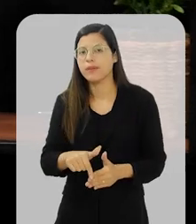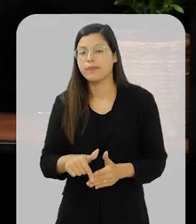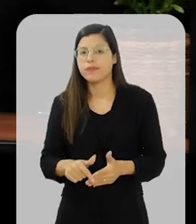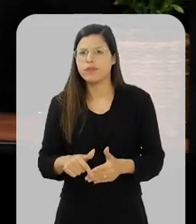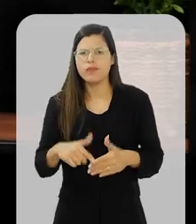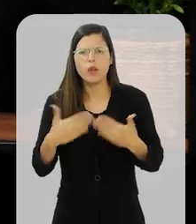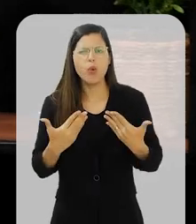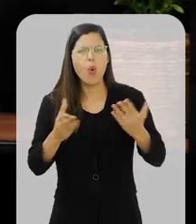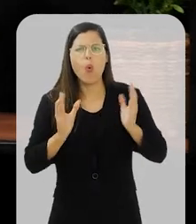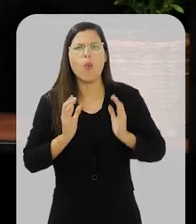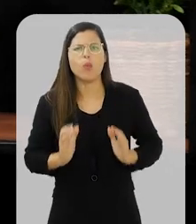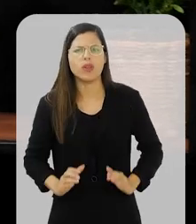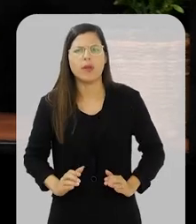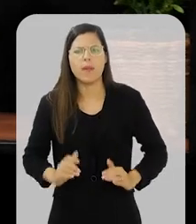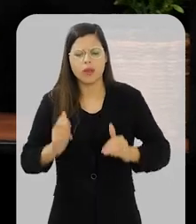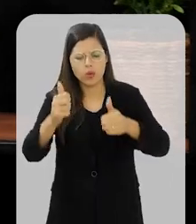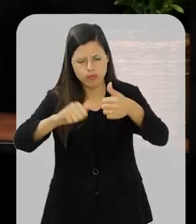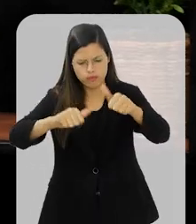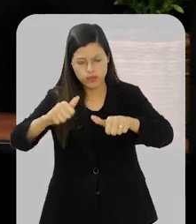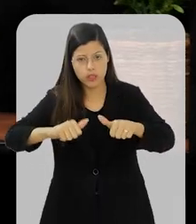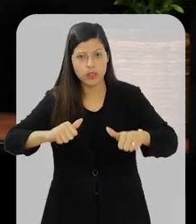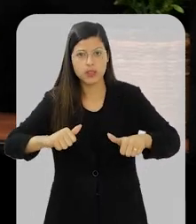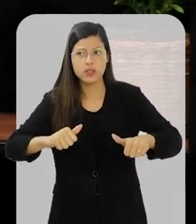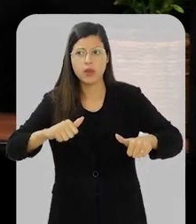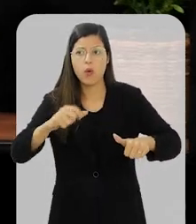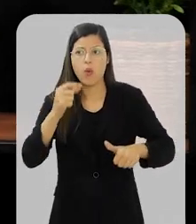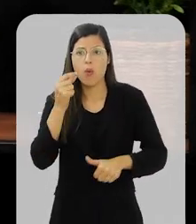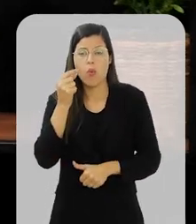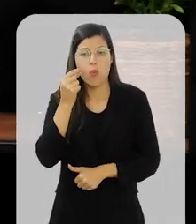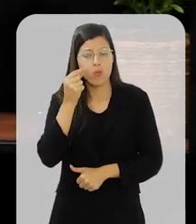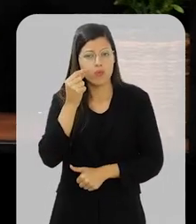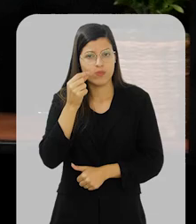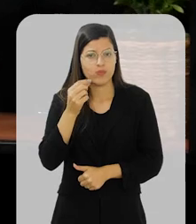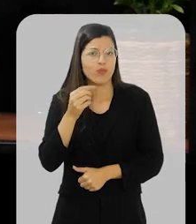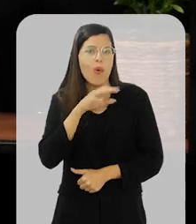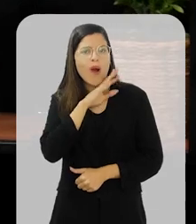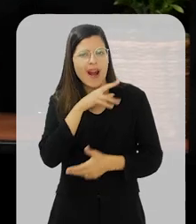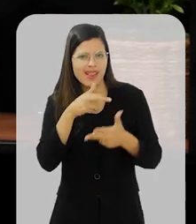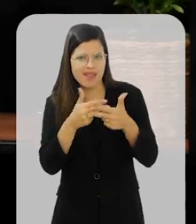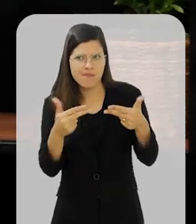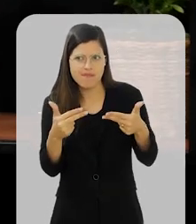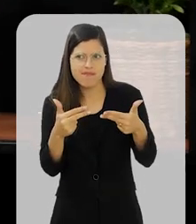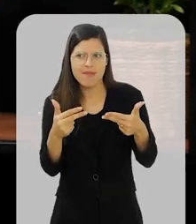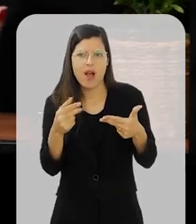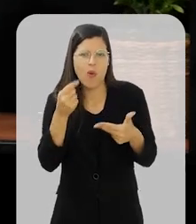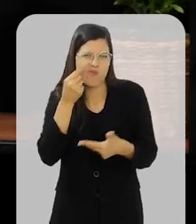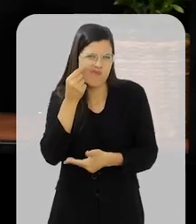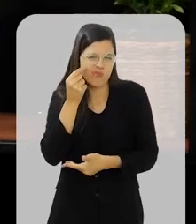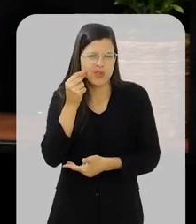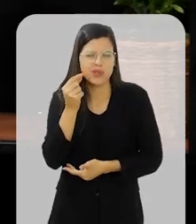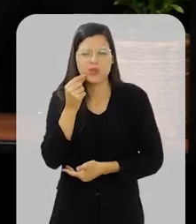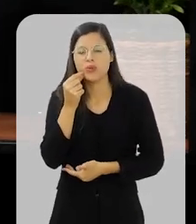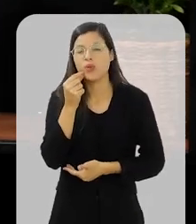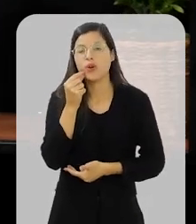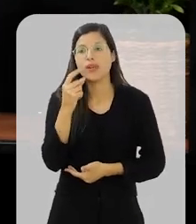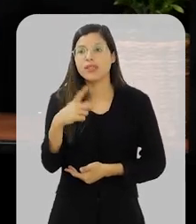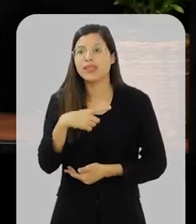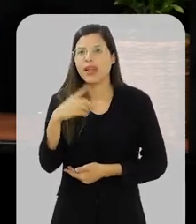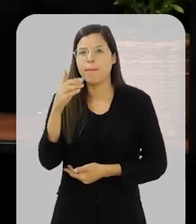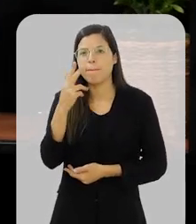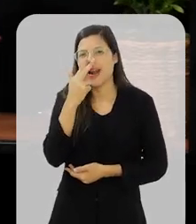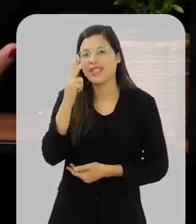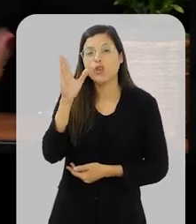qual é o comportamento que a gente avalia? Quando o animal ele é ansioso, né? Para começar, o roedor ele tem